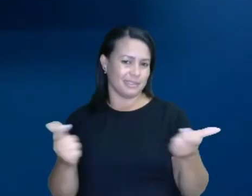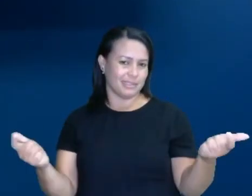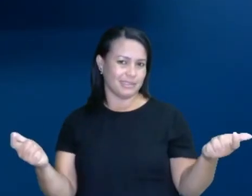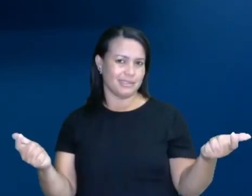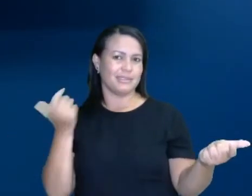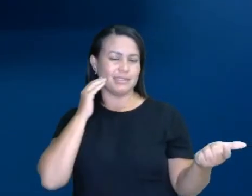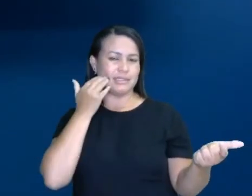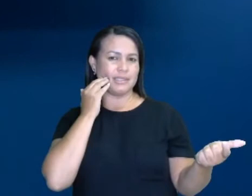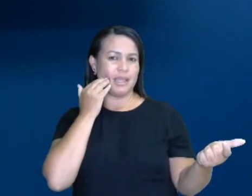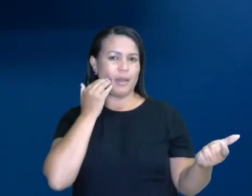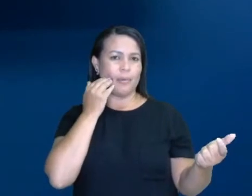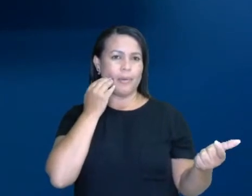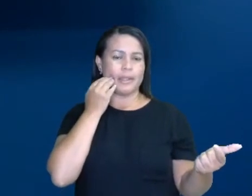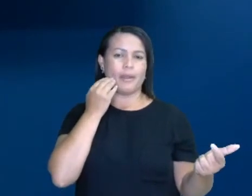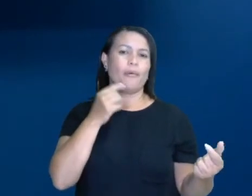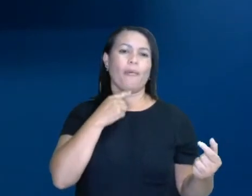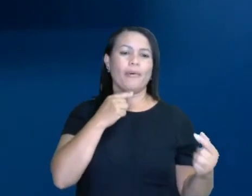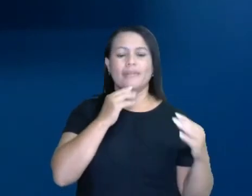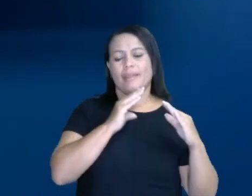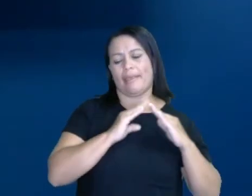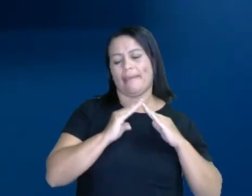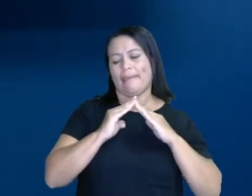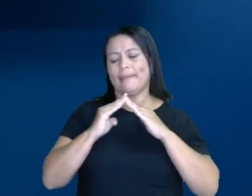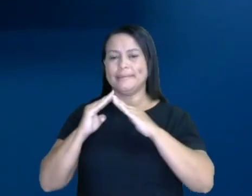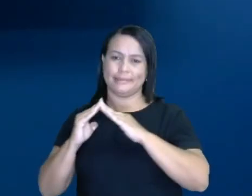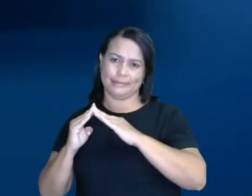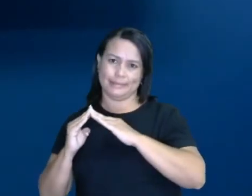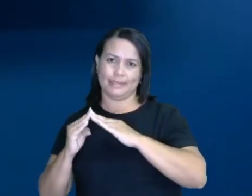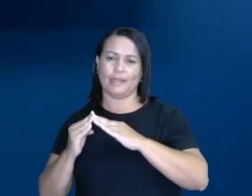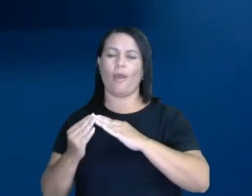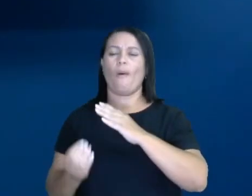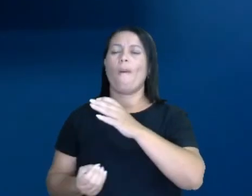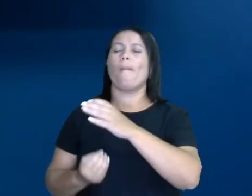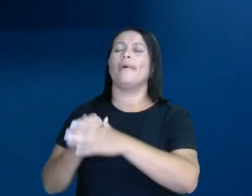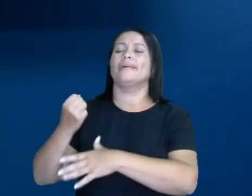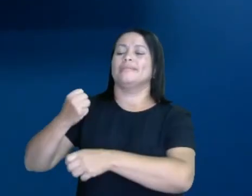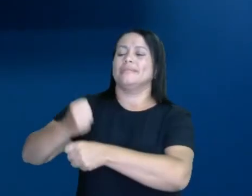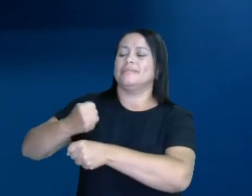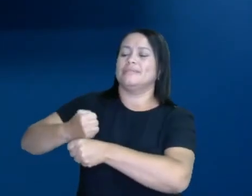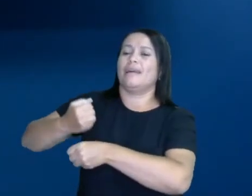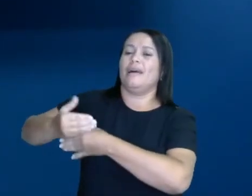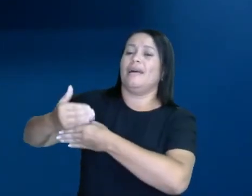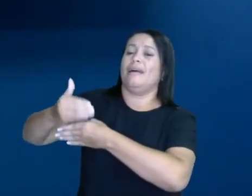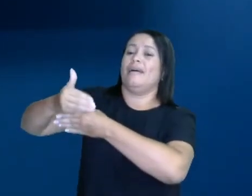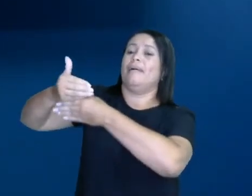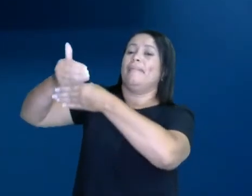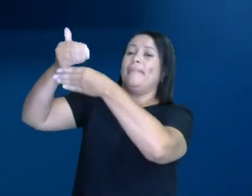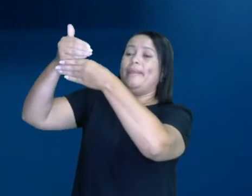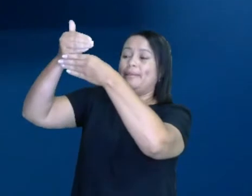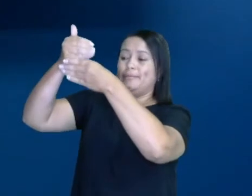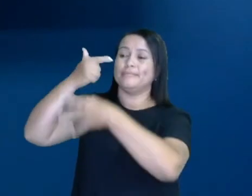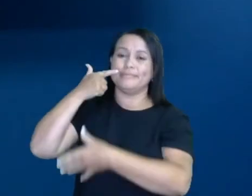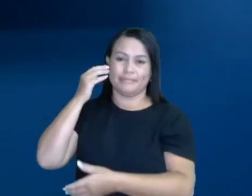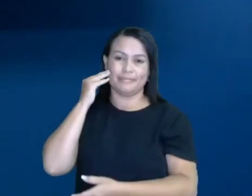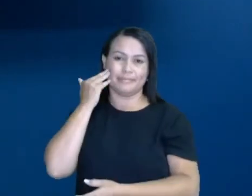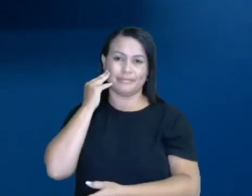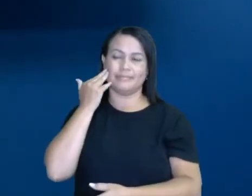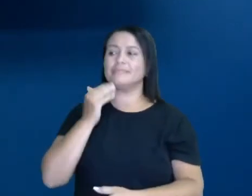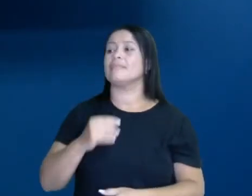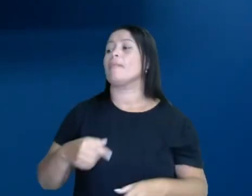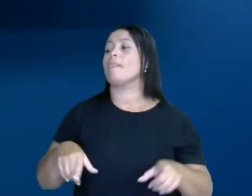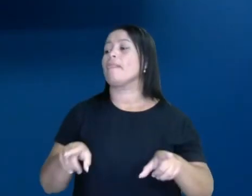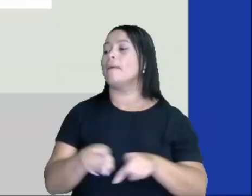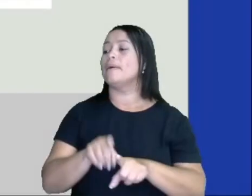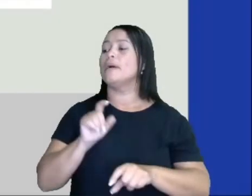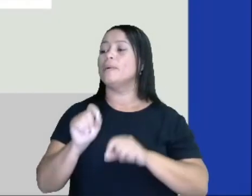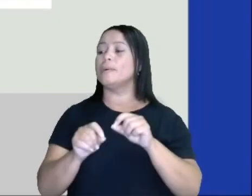elas. Então, é feito o quê? Não dá para ficar casinhas uma ao lado da outra. Começa a se verticalizar, começa a se formar prédios, tá vendo?